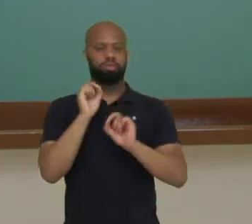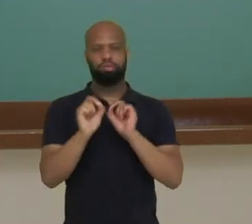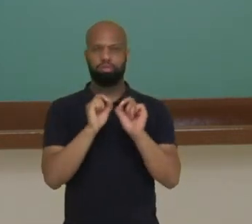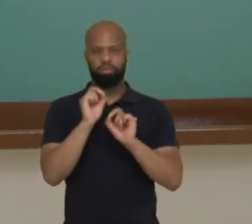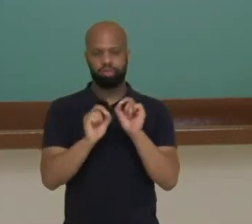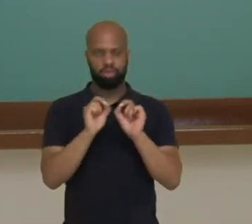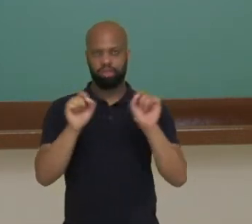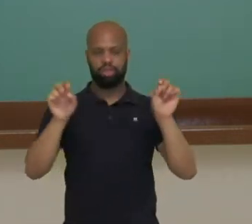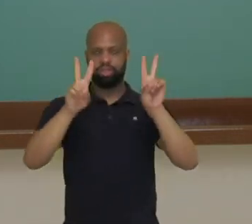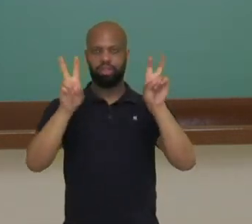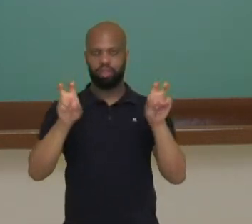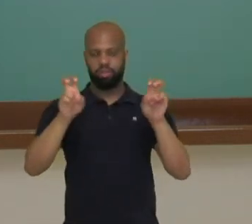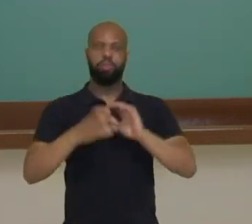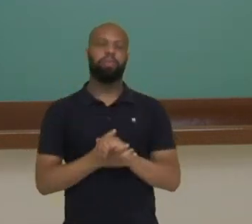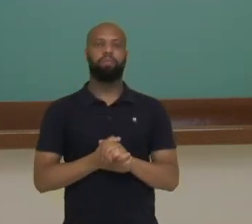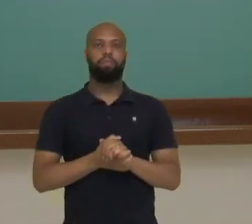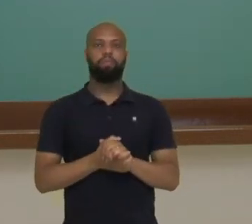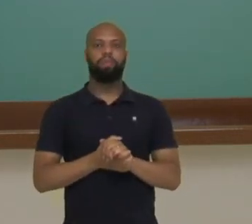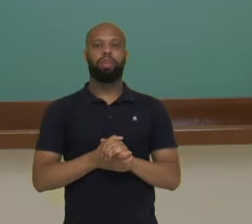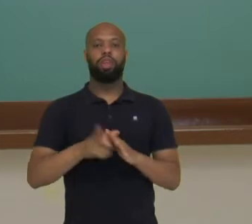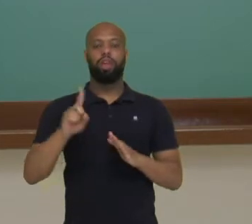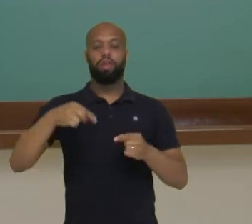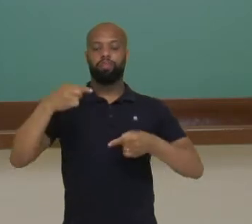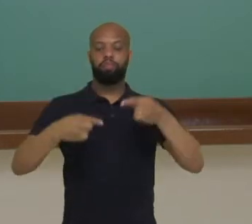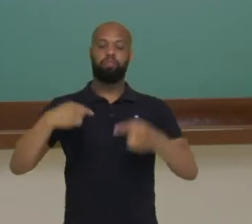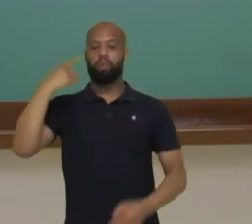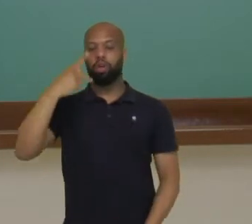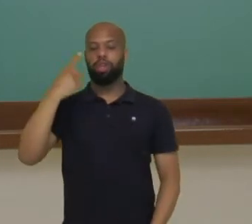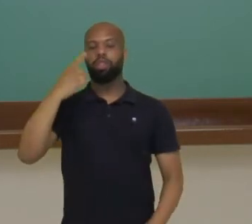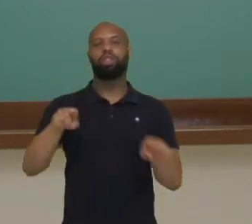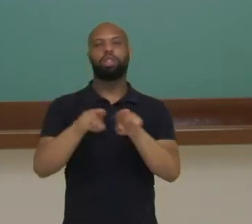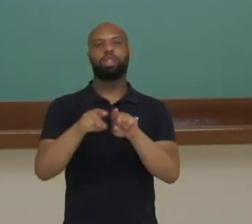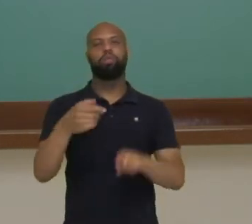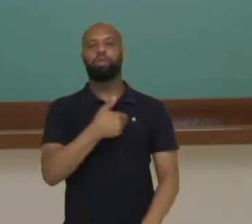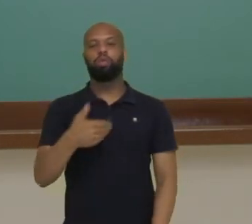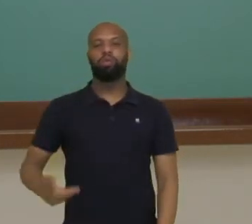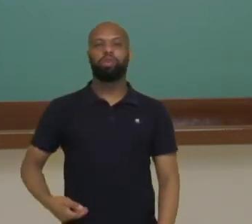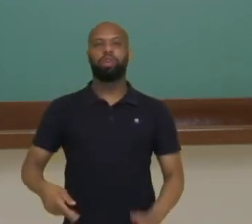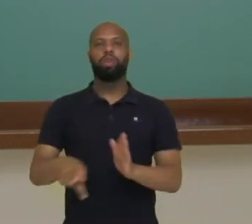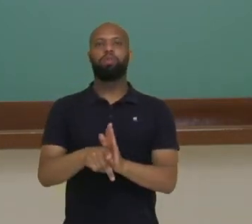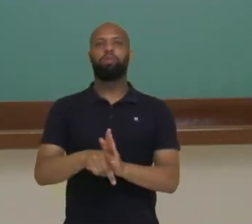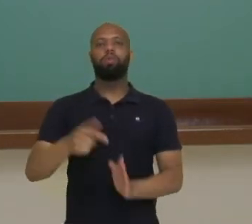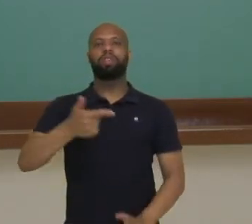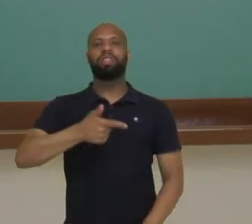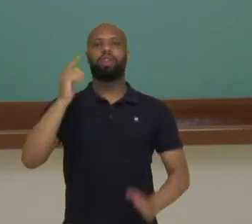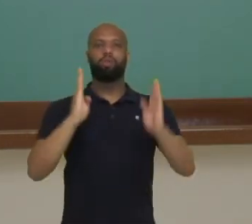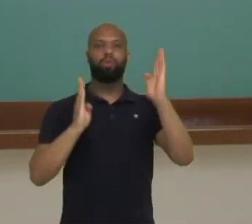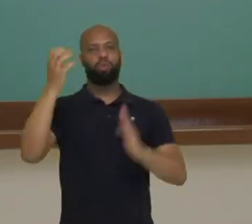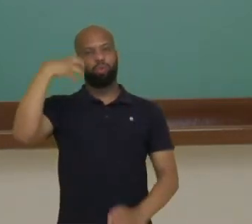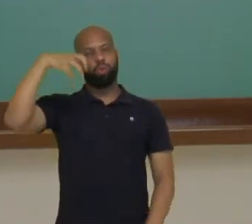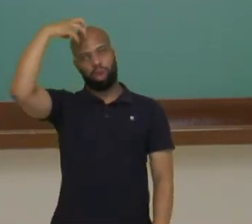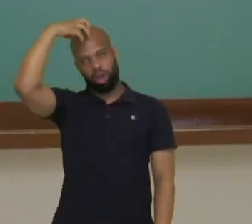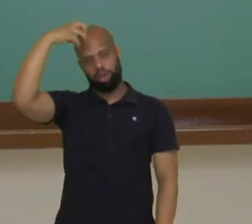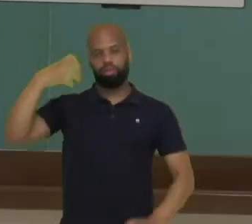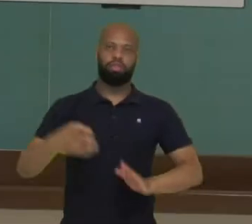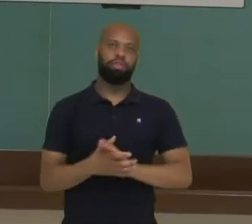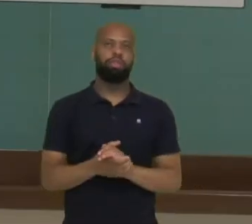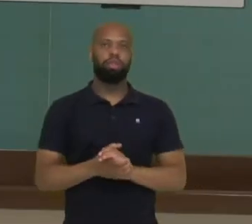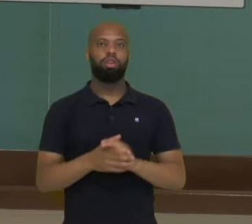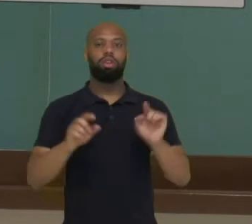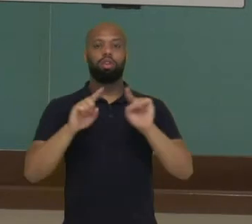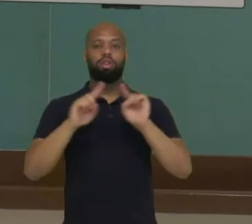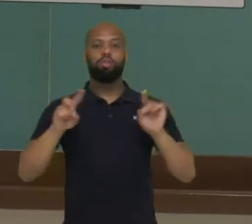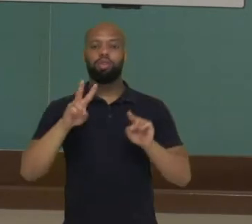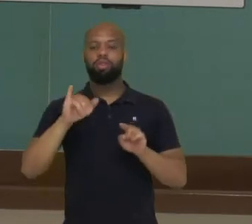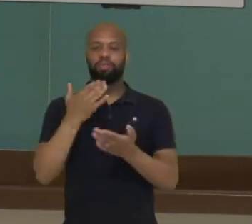vai falar sobre política e governança durante o Segundo Reinado. Mais especificamente, a gente